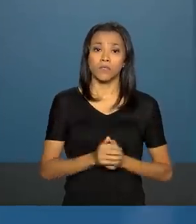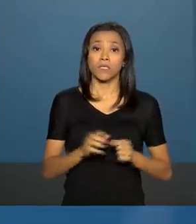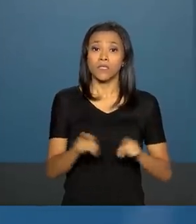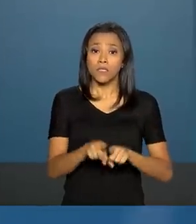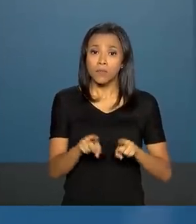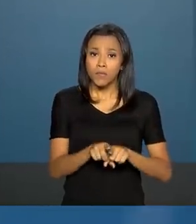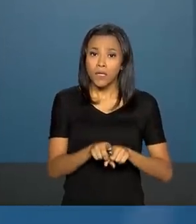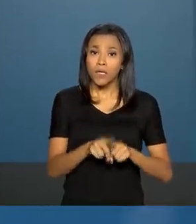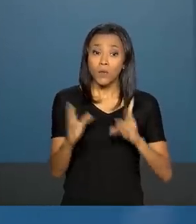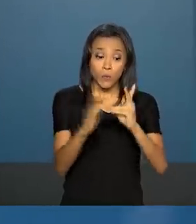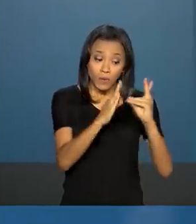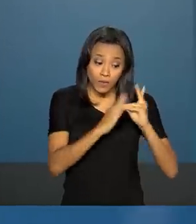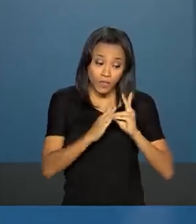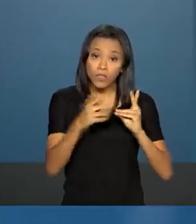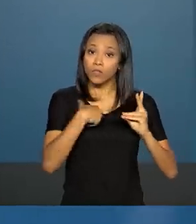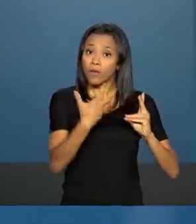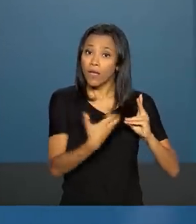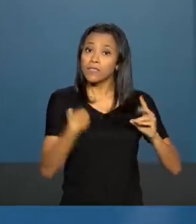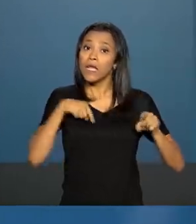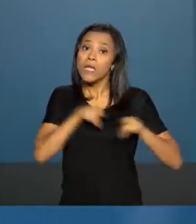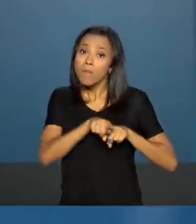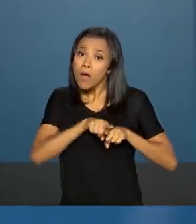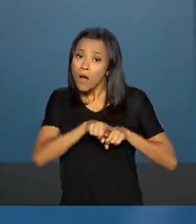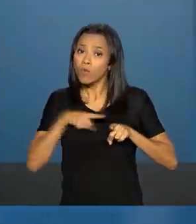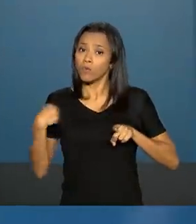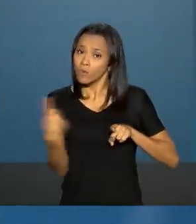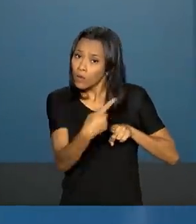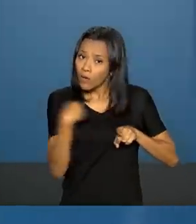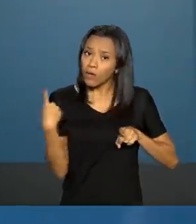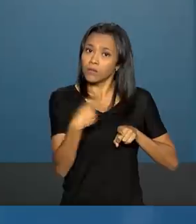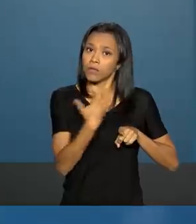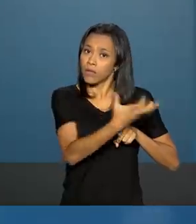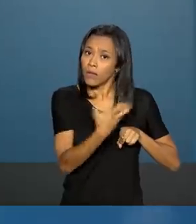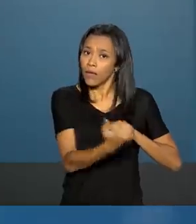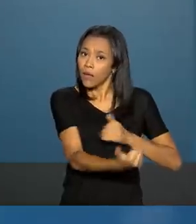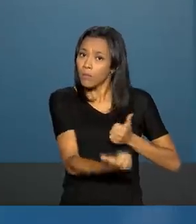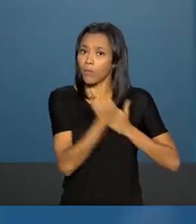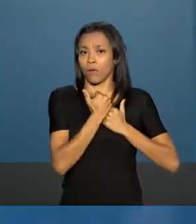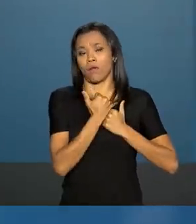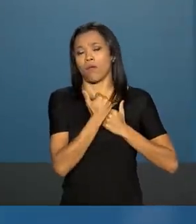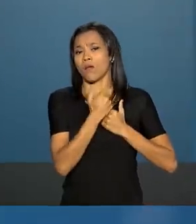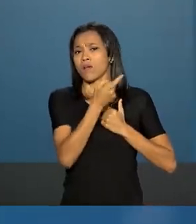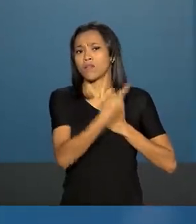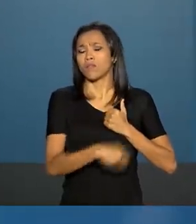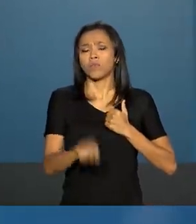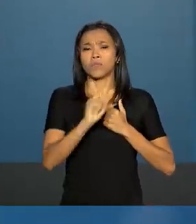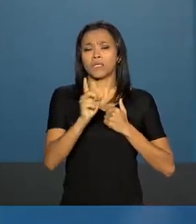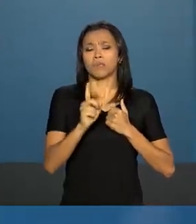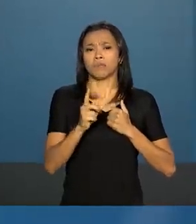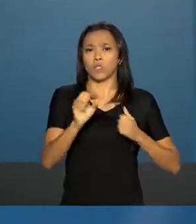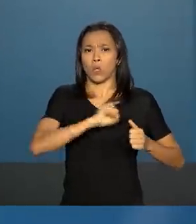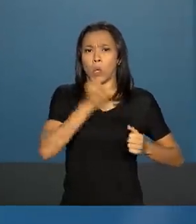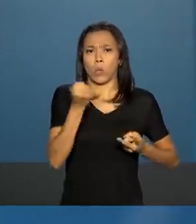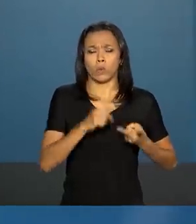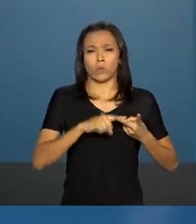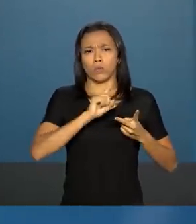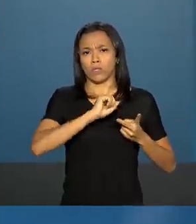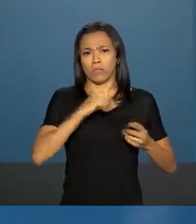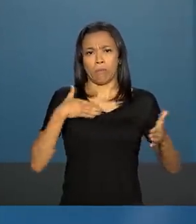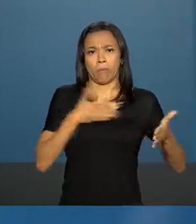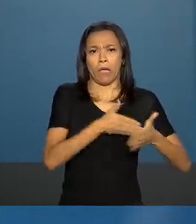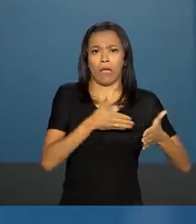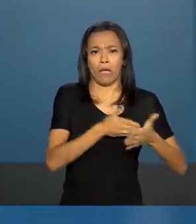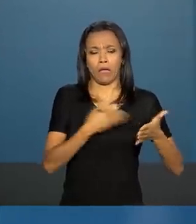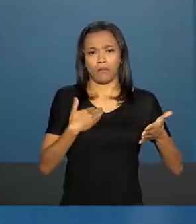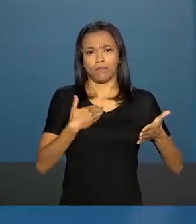índio quer ser o nosso irmão. Ele é o nosso irmão. Não podemos criar óbices, impedimentos,